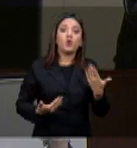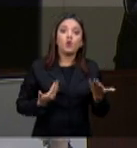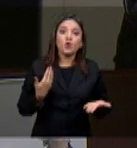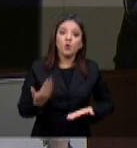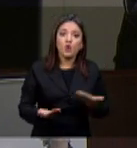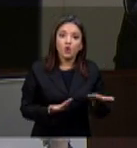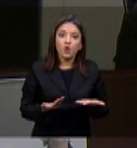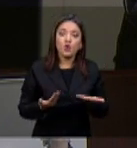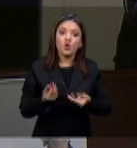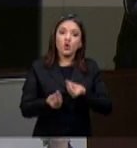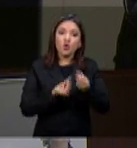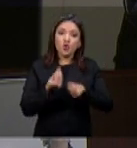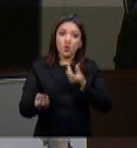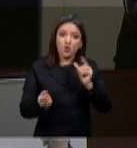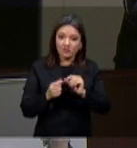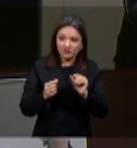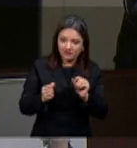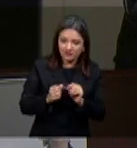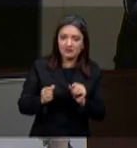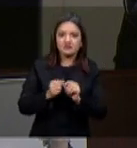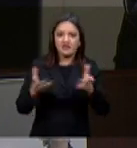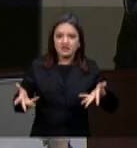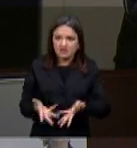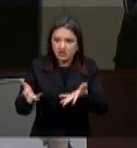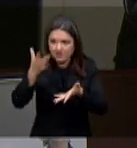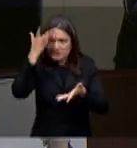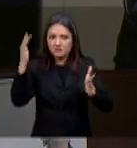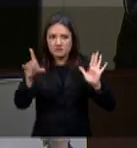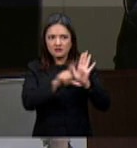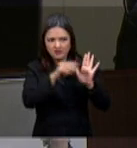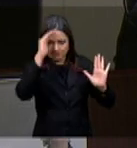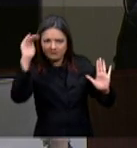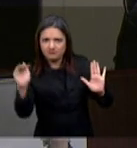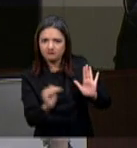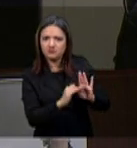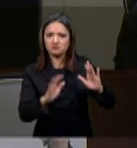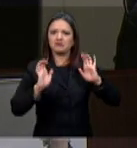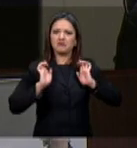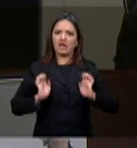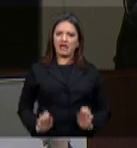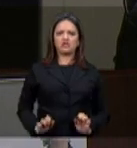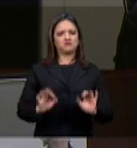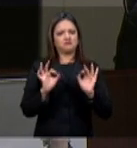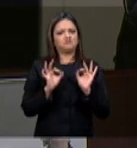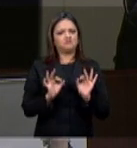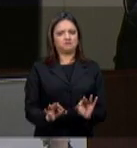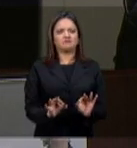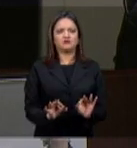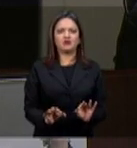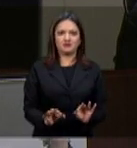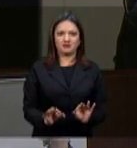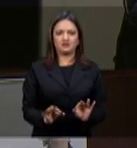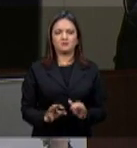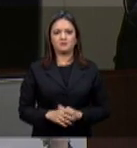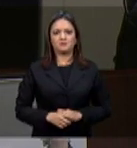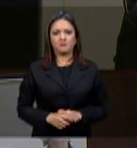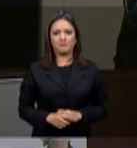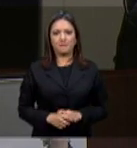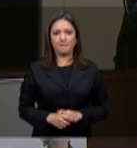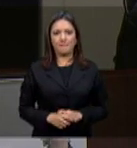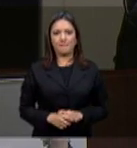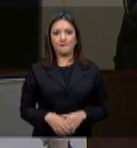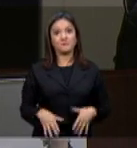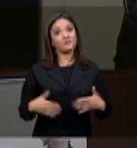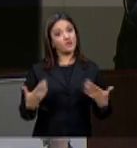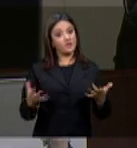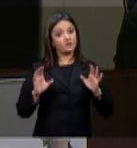que, felizmente, vão aderir à lei, vão aderir à maneira ética de se conduzir, de forma a não transgredi-la? Quando a